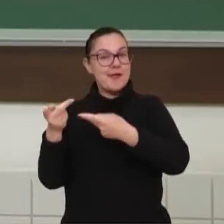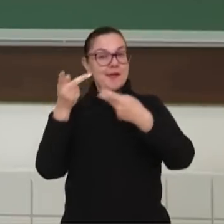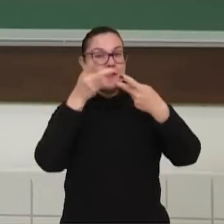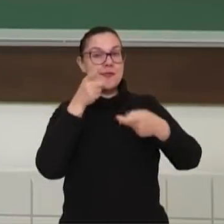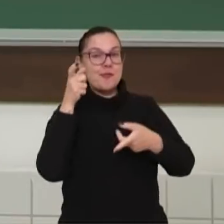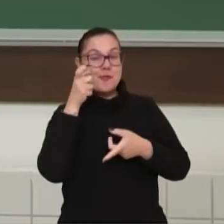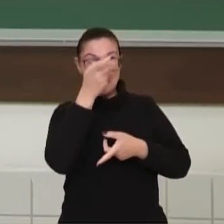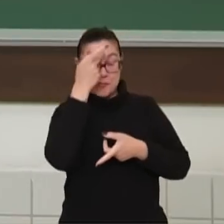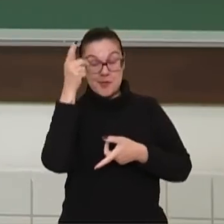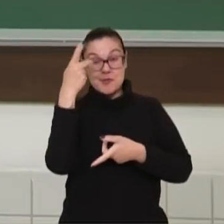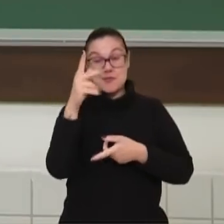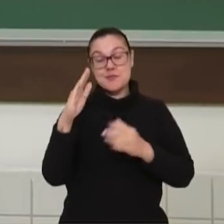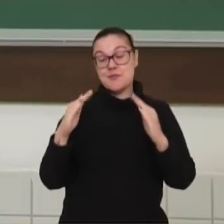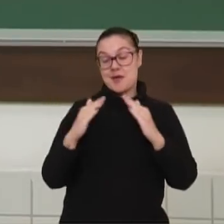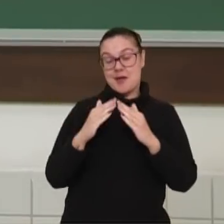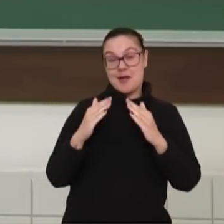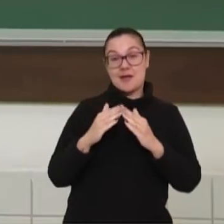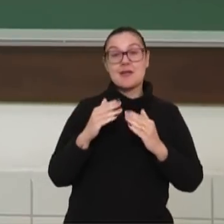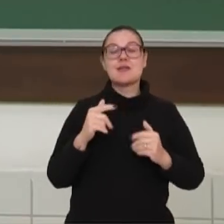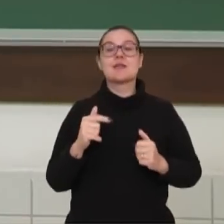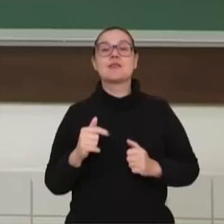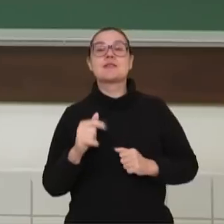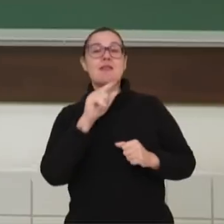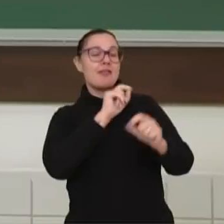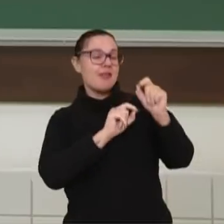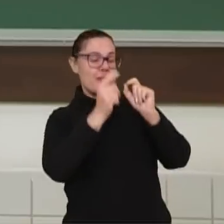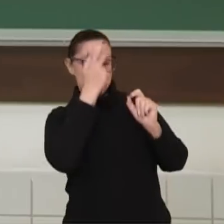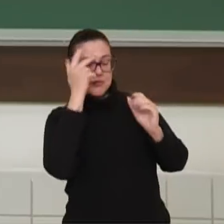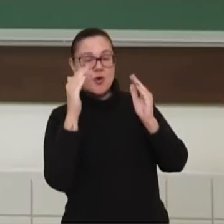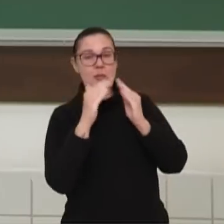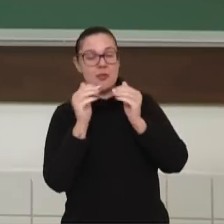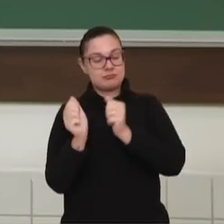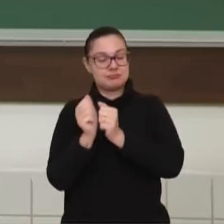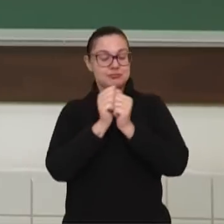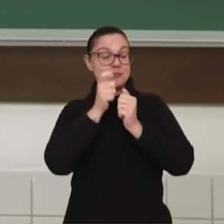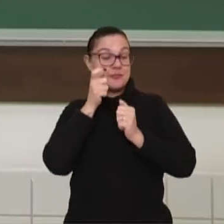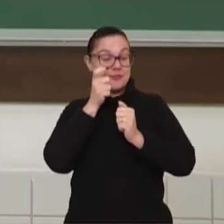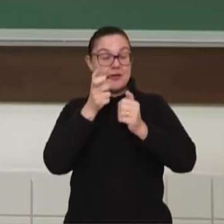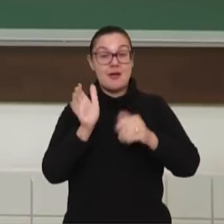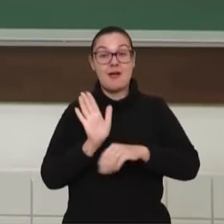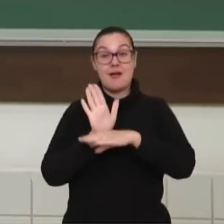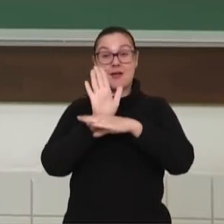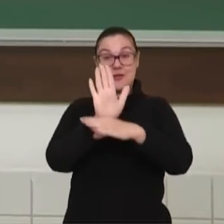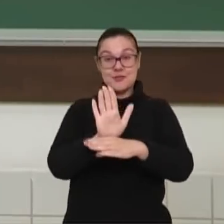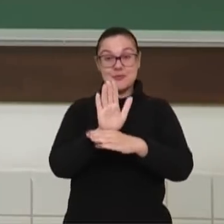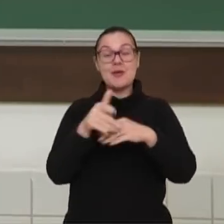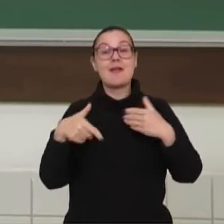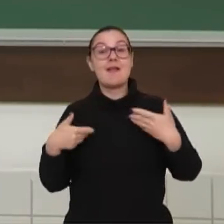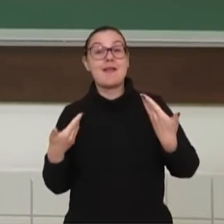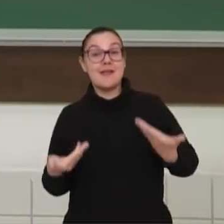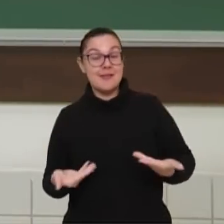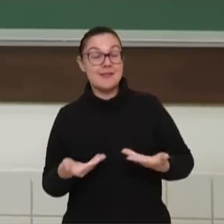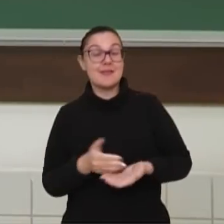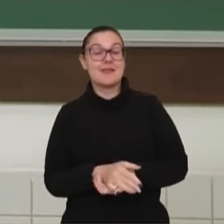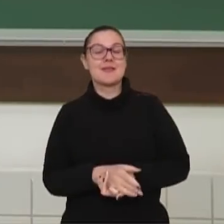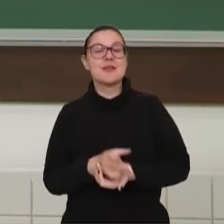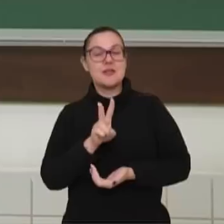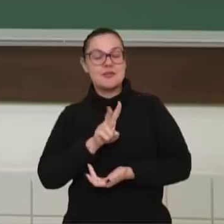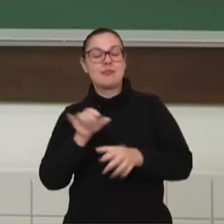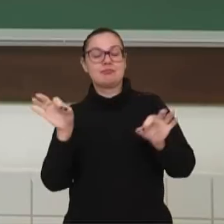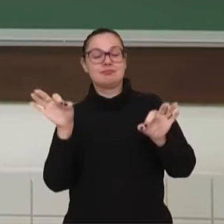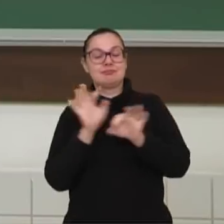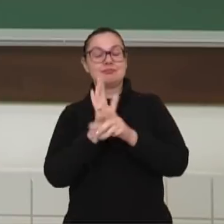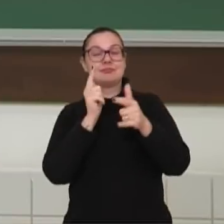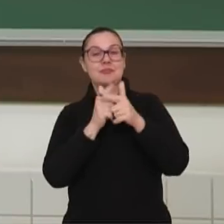pessoas de casa, convidem quem mora aí com você para te acompanhar, para te ajudar e assim a gente vai sair